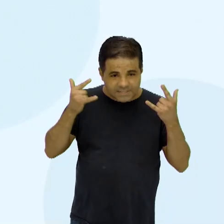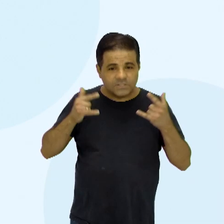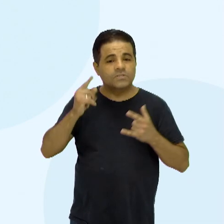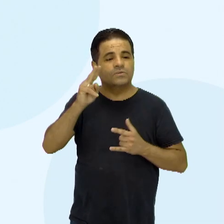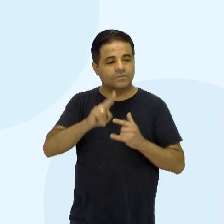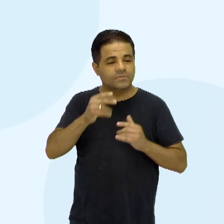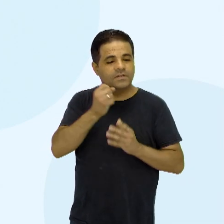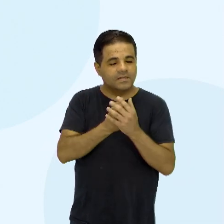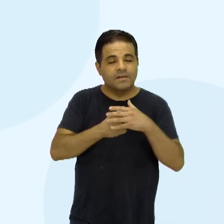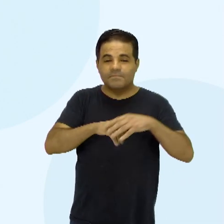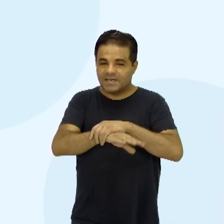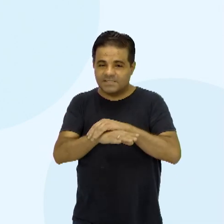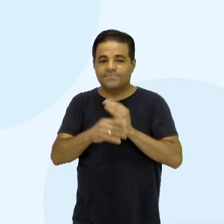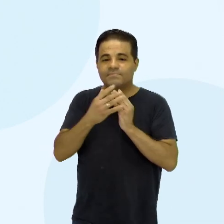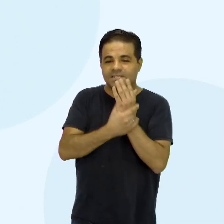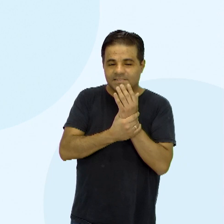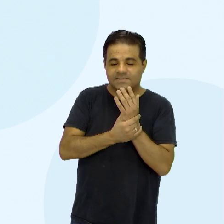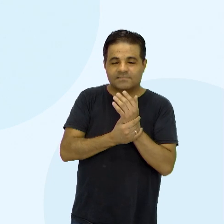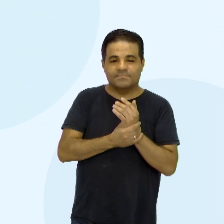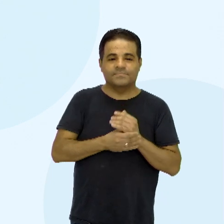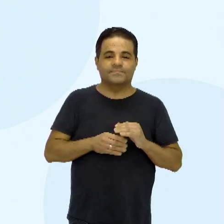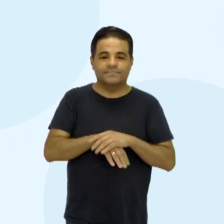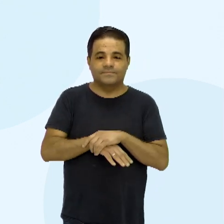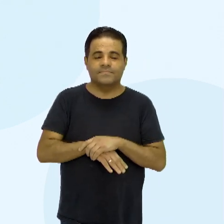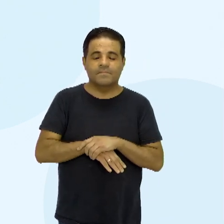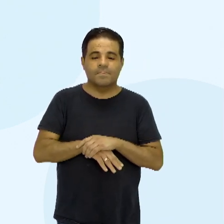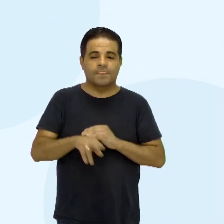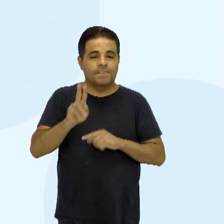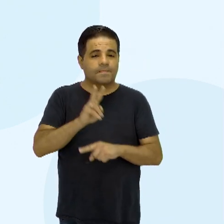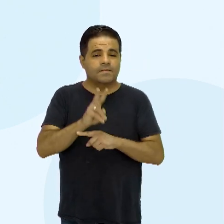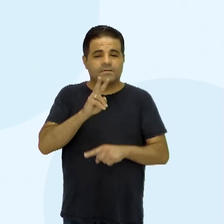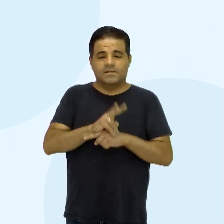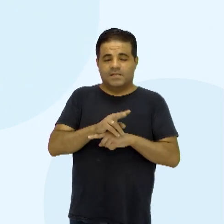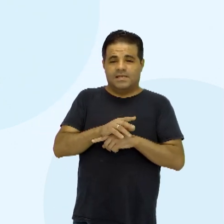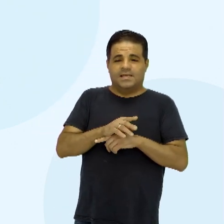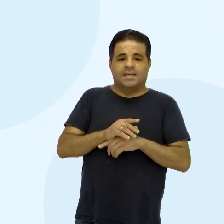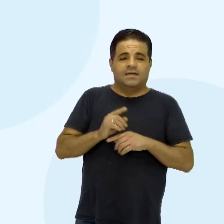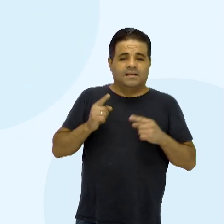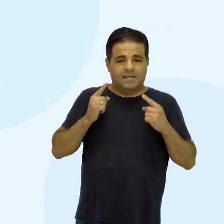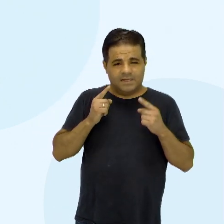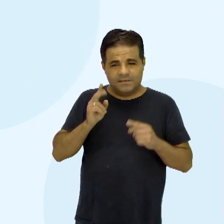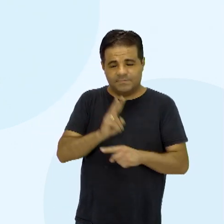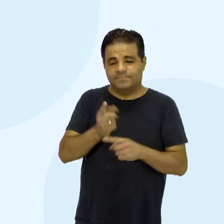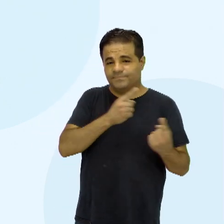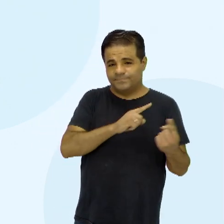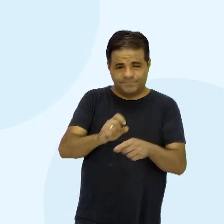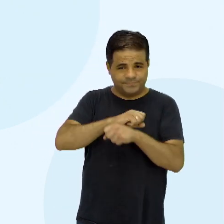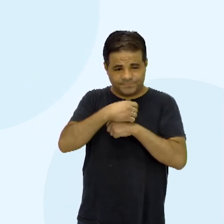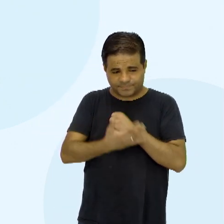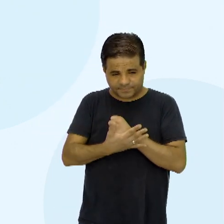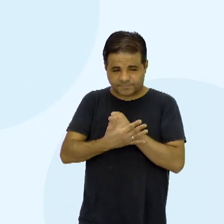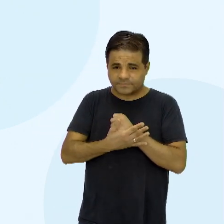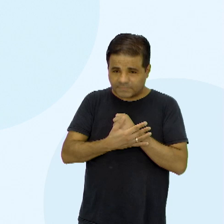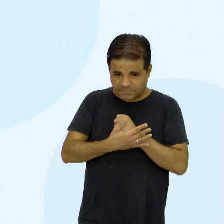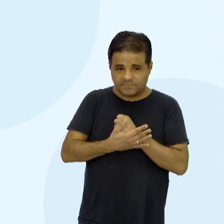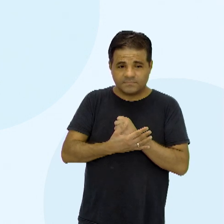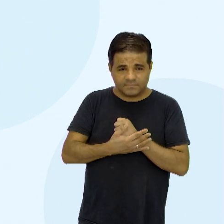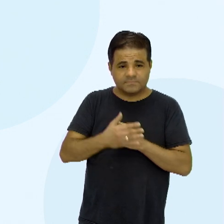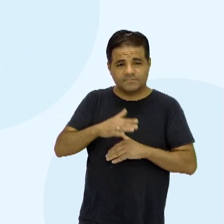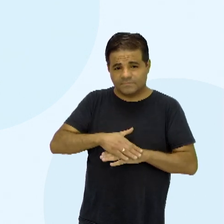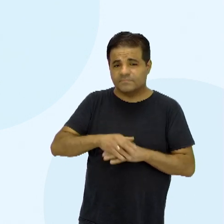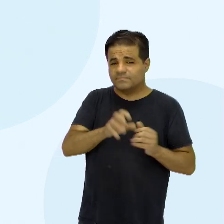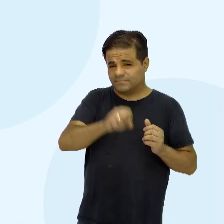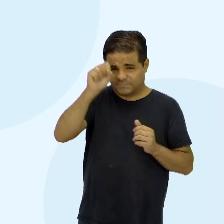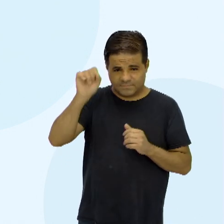luvas tem sido um dos principais meios de proteção contra o novo coronavírus. Mas o